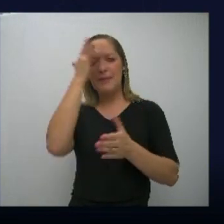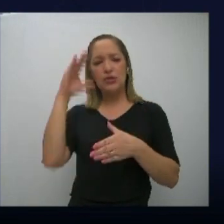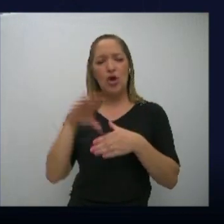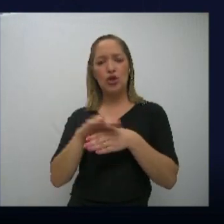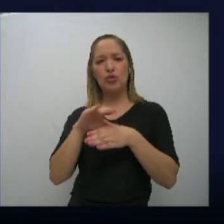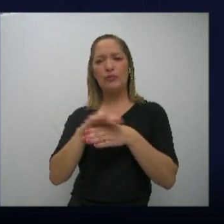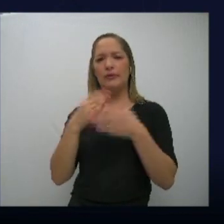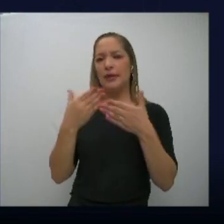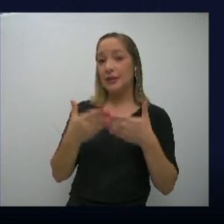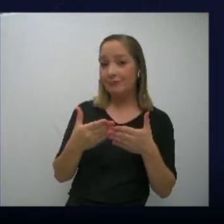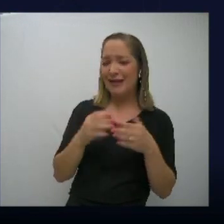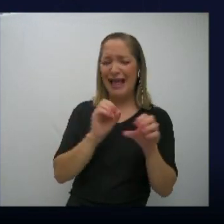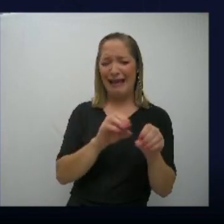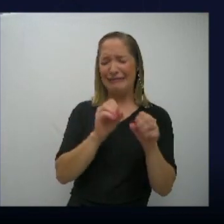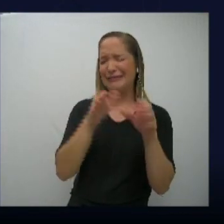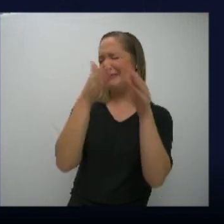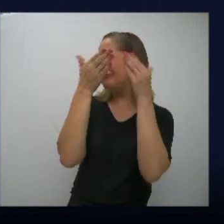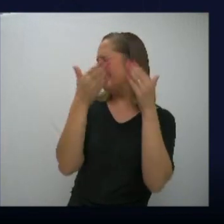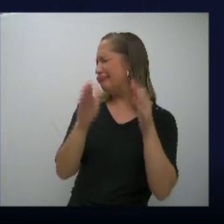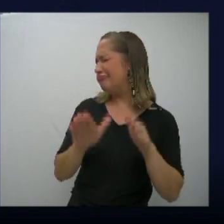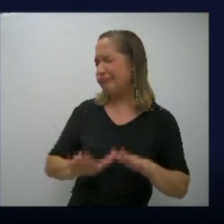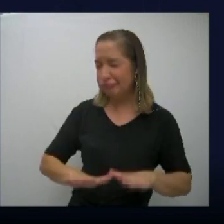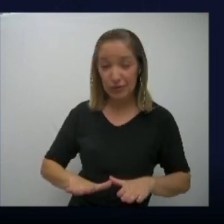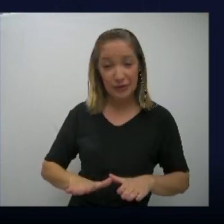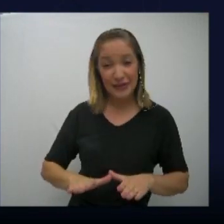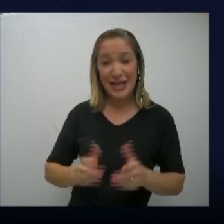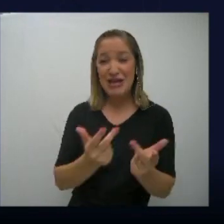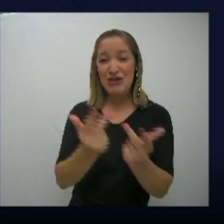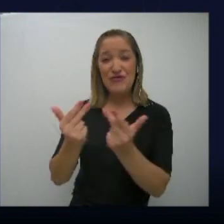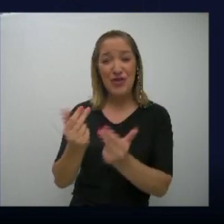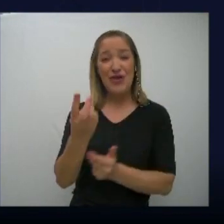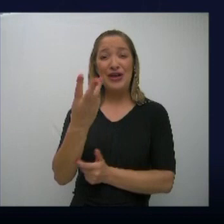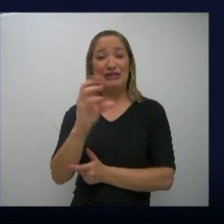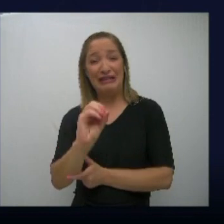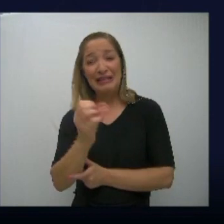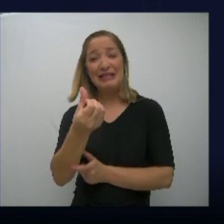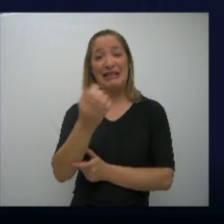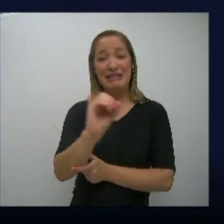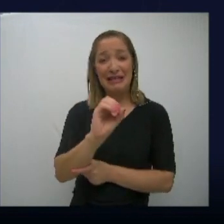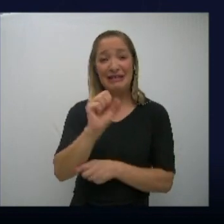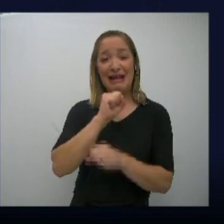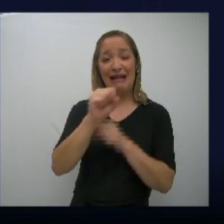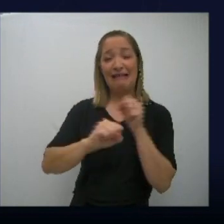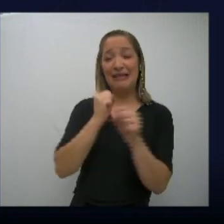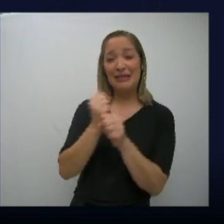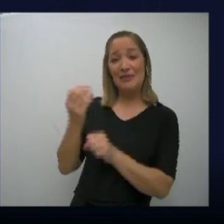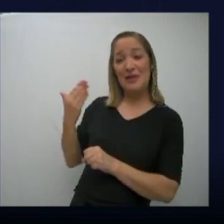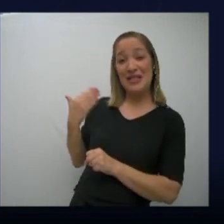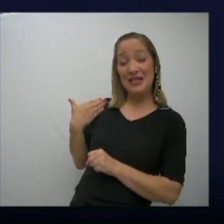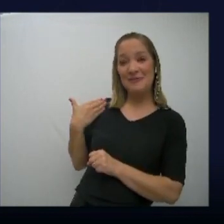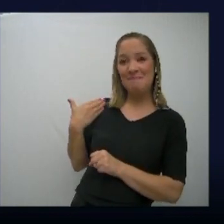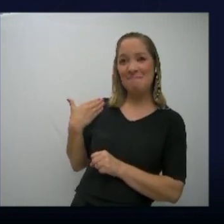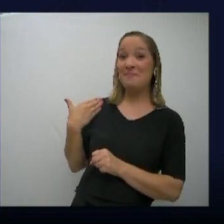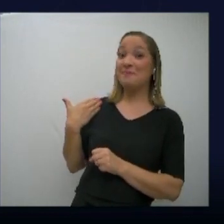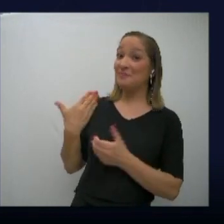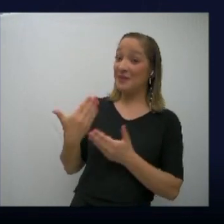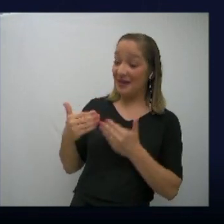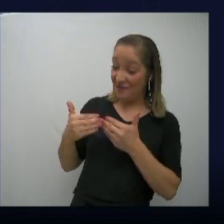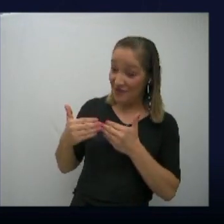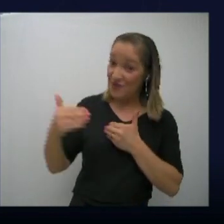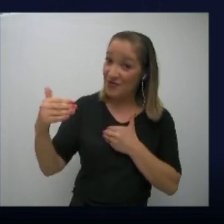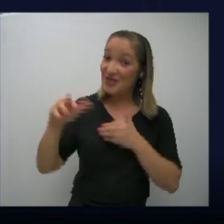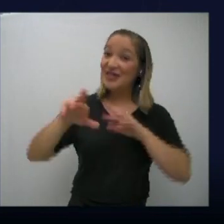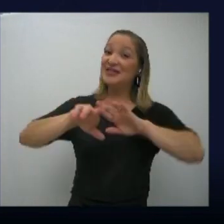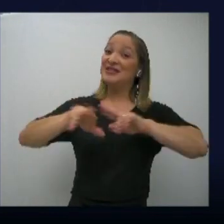educação desastre a gente faz educação igualzinho a 30 anos atrás de 60 anos atrás da educação daqui a dez anos lá e fez vídeos de e com